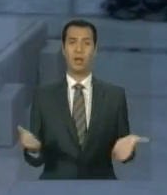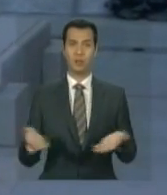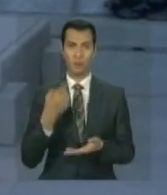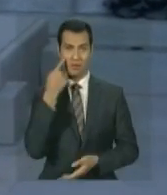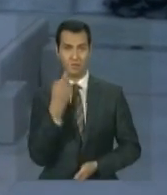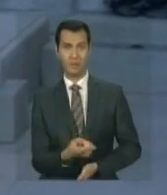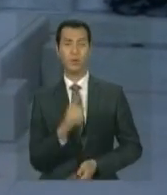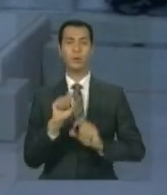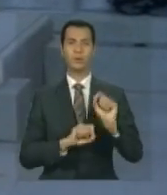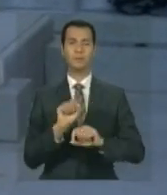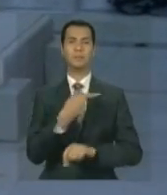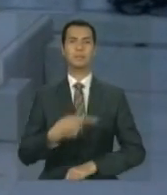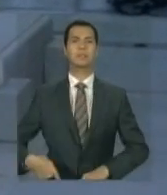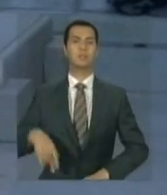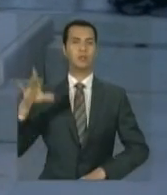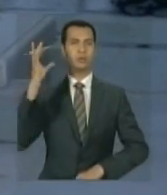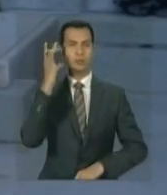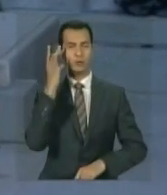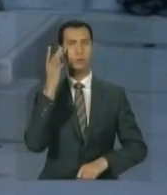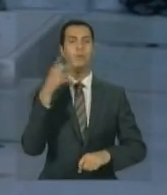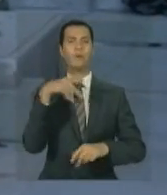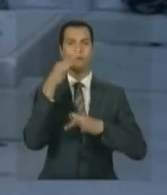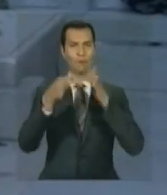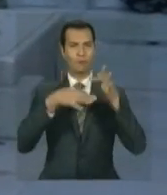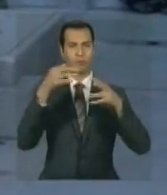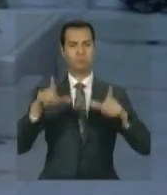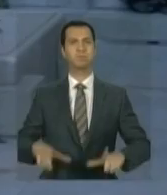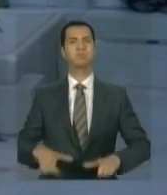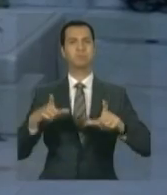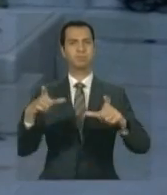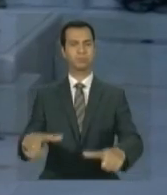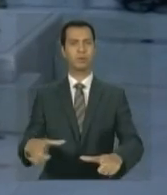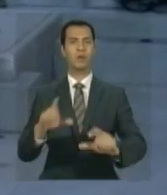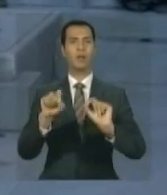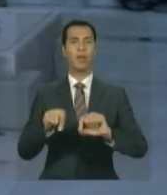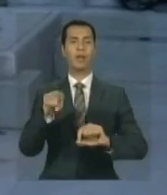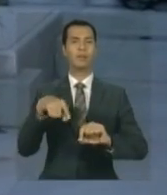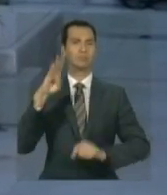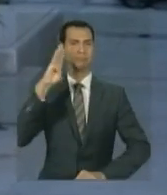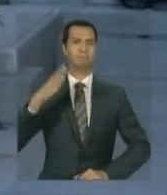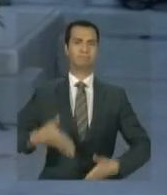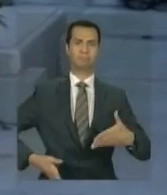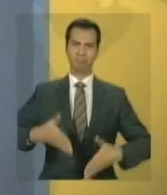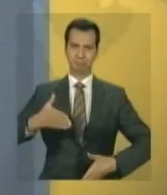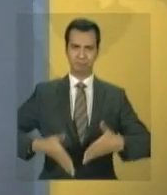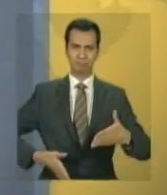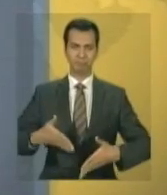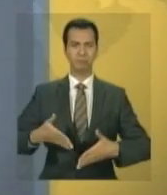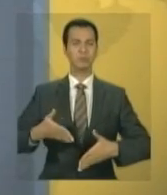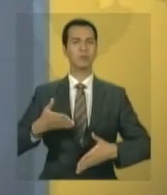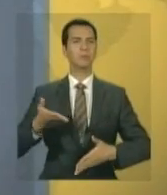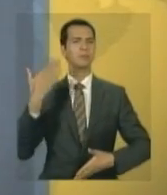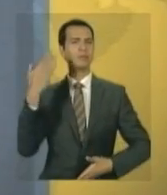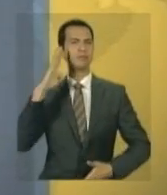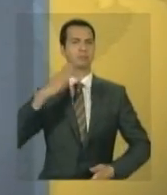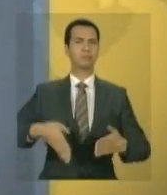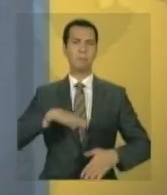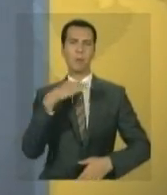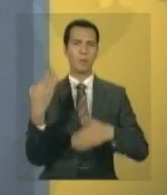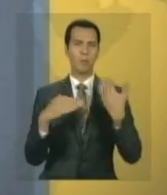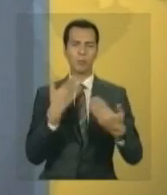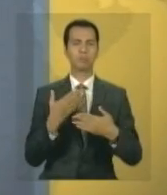aos soldados búlgaros desconhecidos com 1 minuto de silêncio. Esta praça